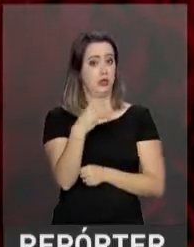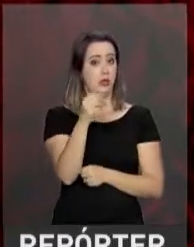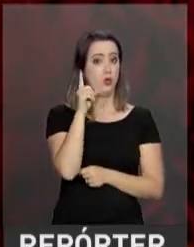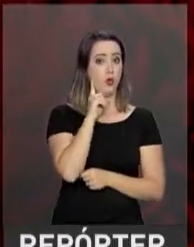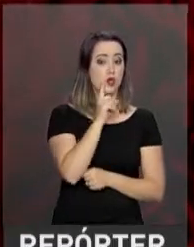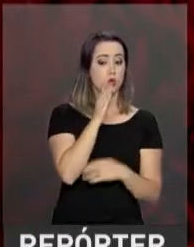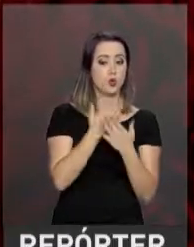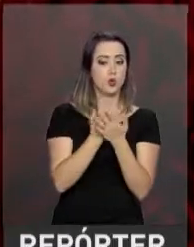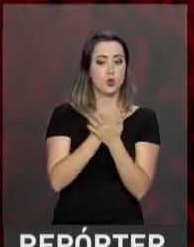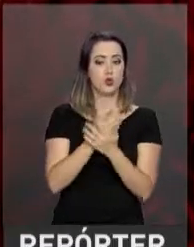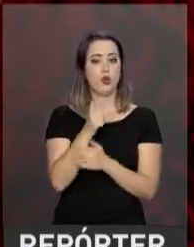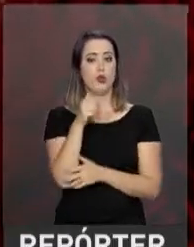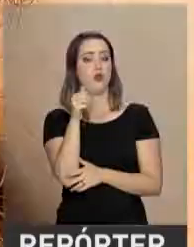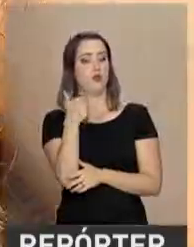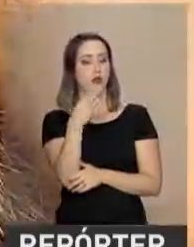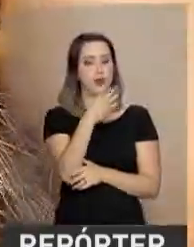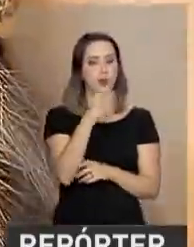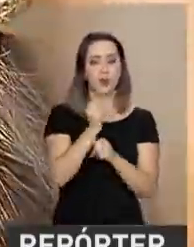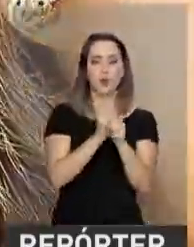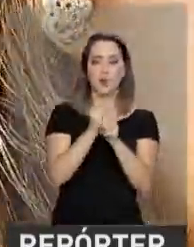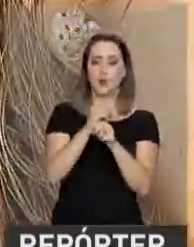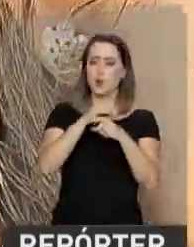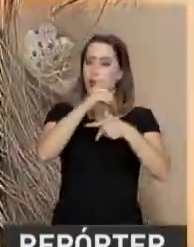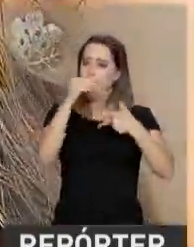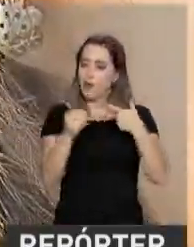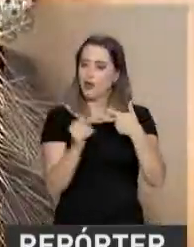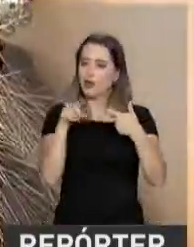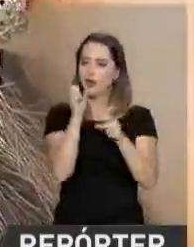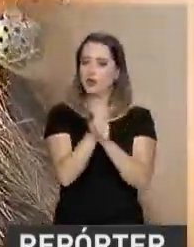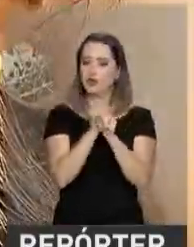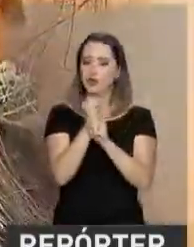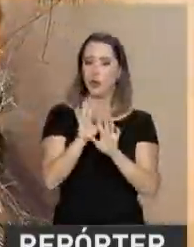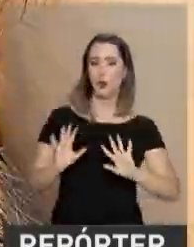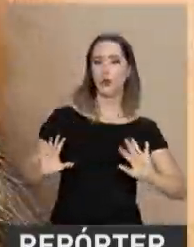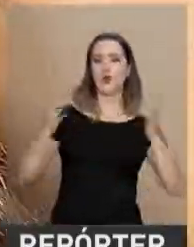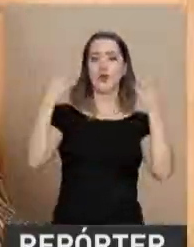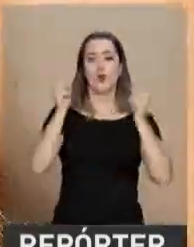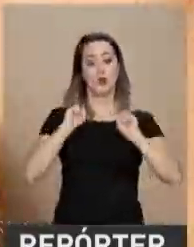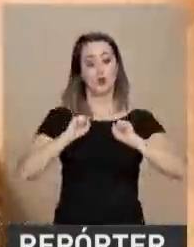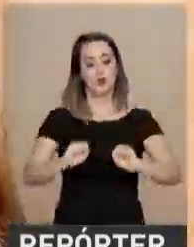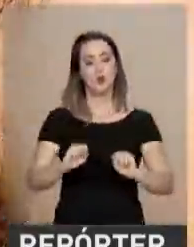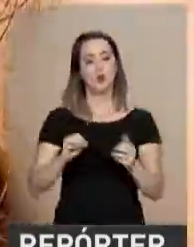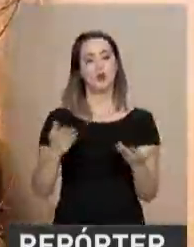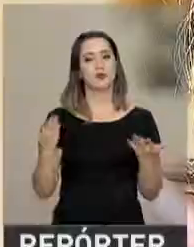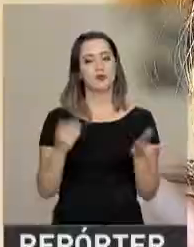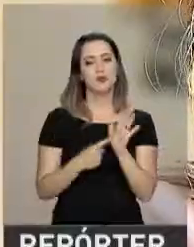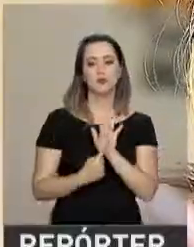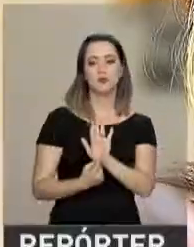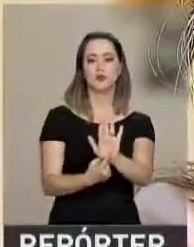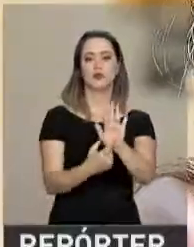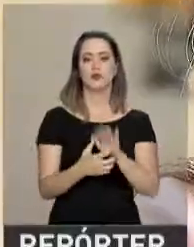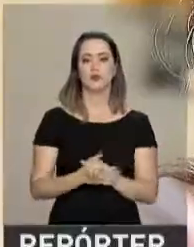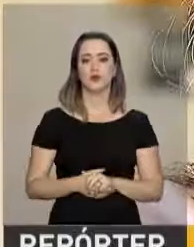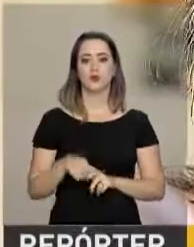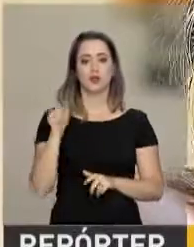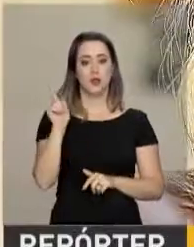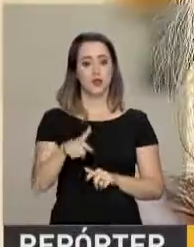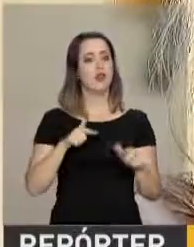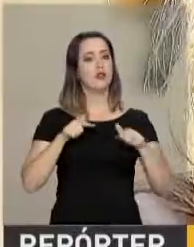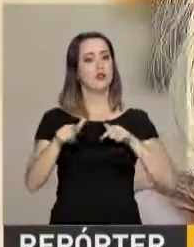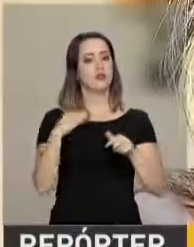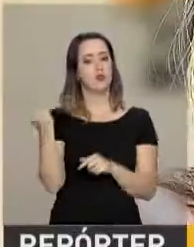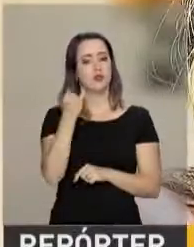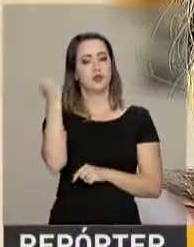vão fazer o enem este ano ela comemora as possibilidades oferecidas ao aluno surdo no enem são iniciativas muito importantes